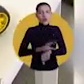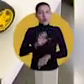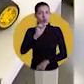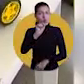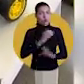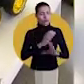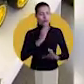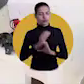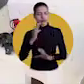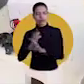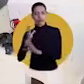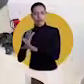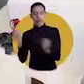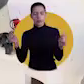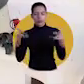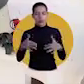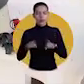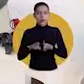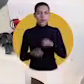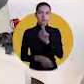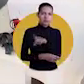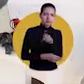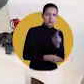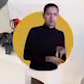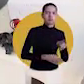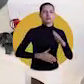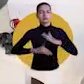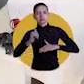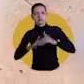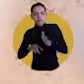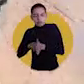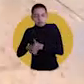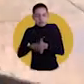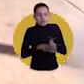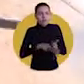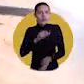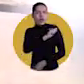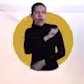além de pesquisadores, estudantes e profissionais de outras áreas.